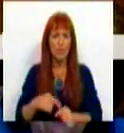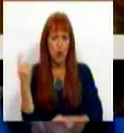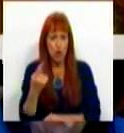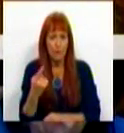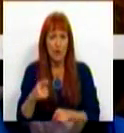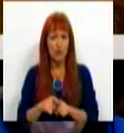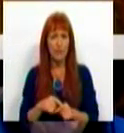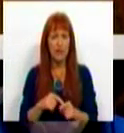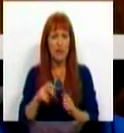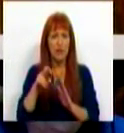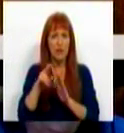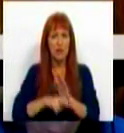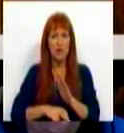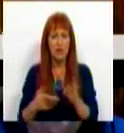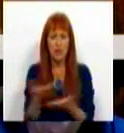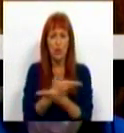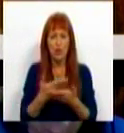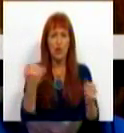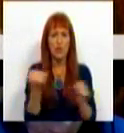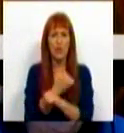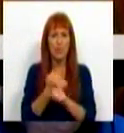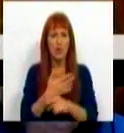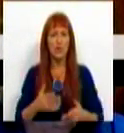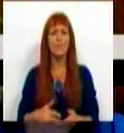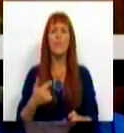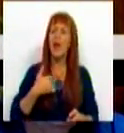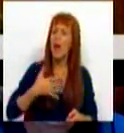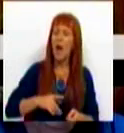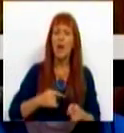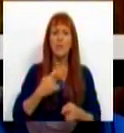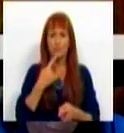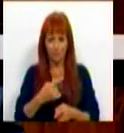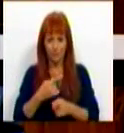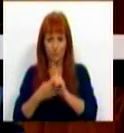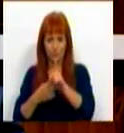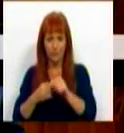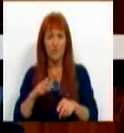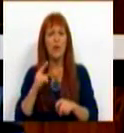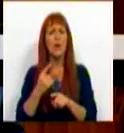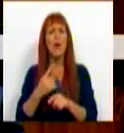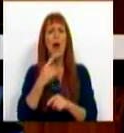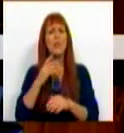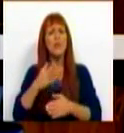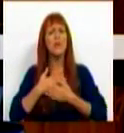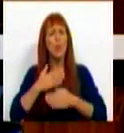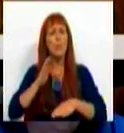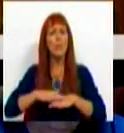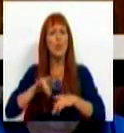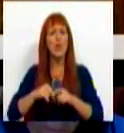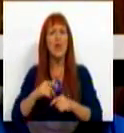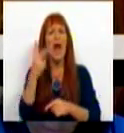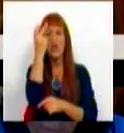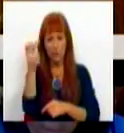os deveres nas relações laborais. Queria referir-me à questão que colocou relativamente